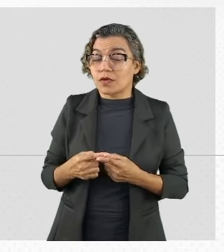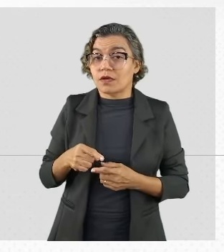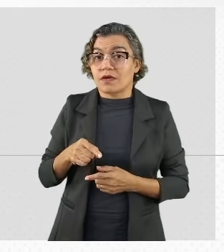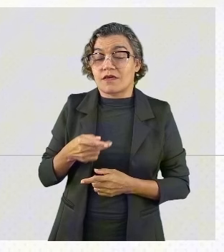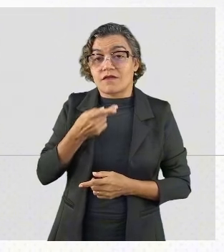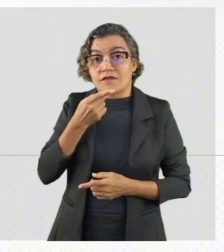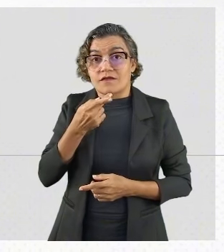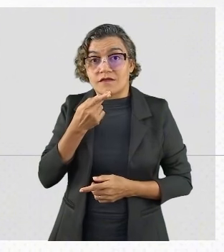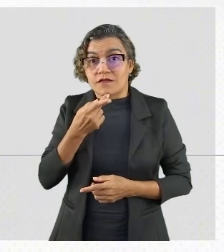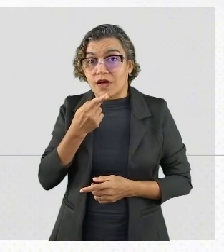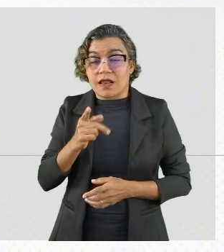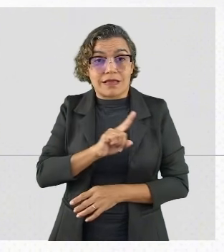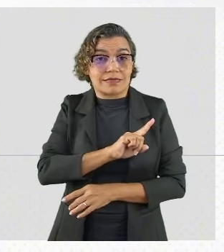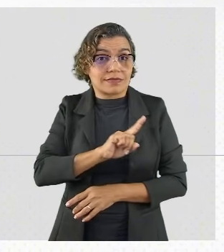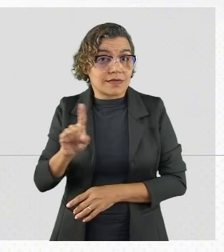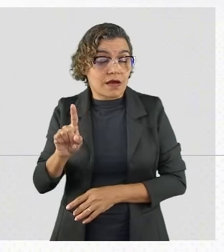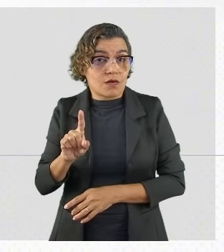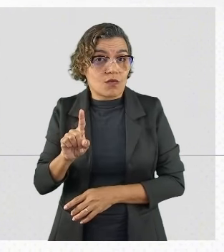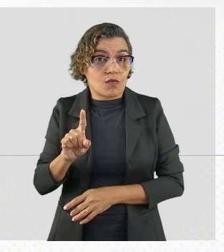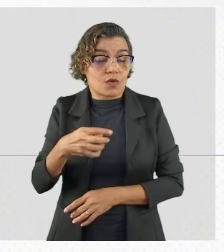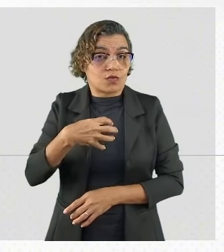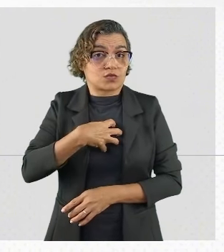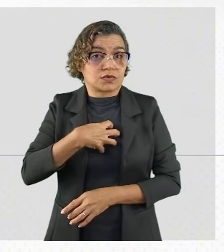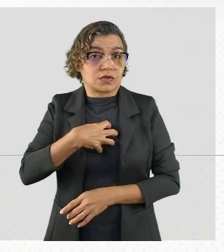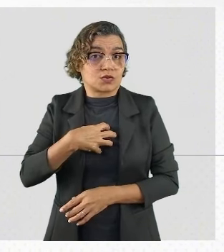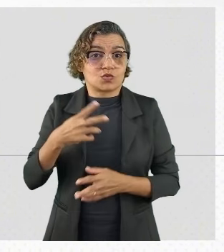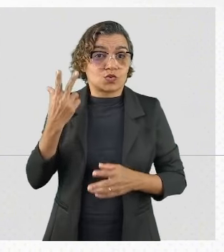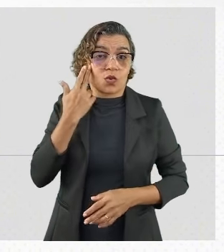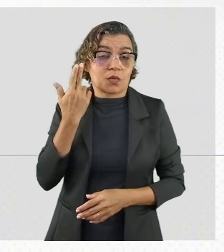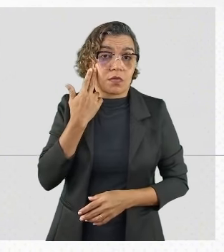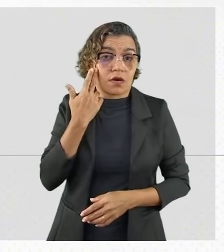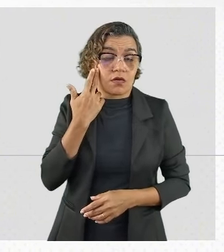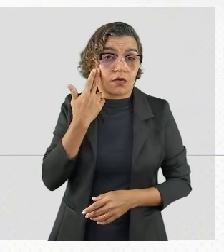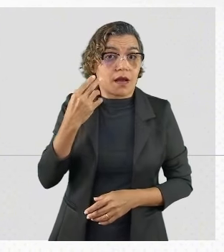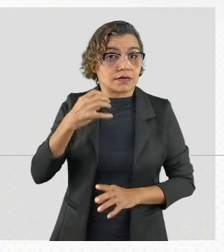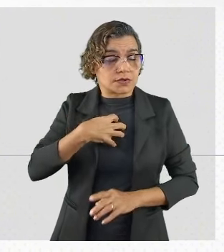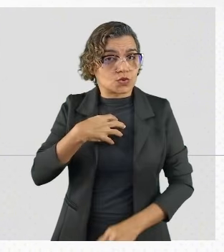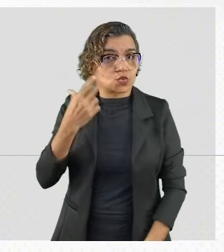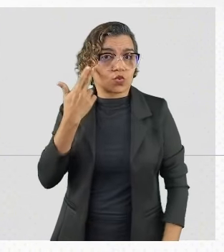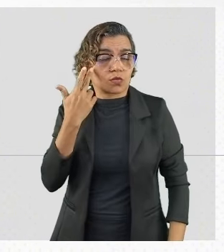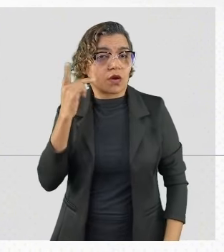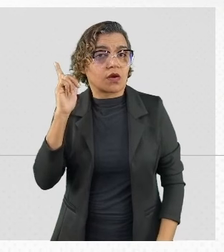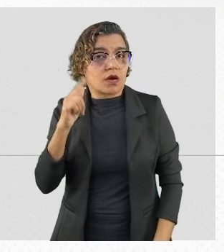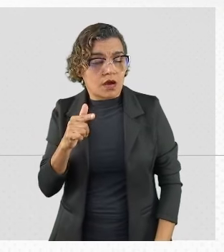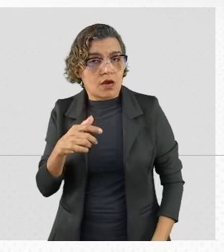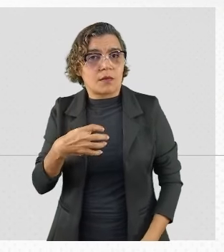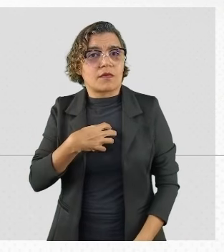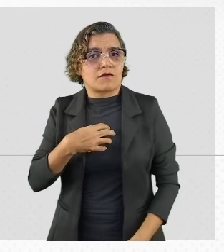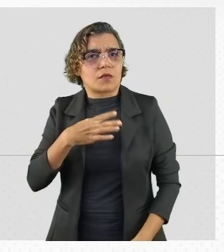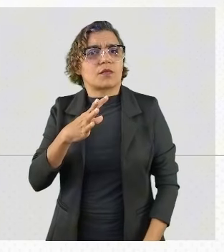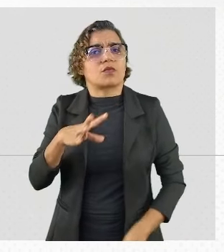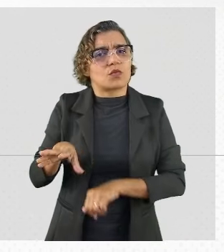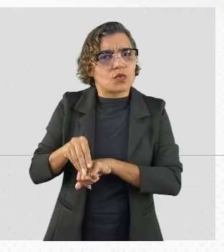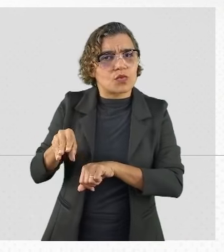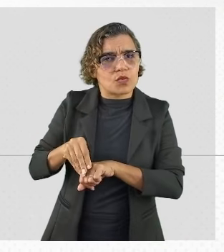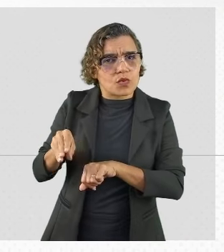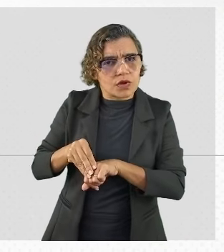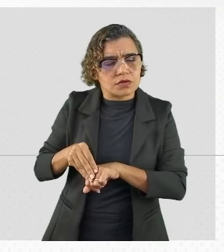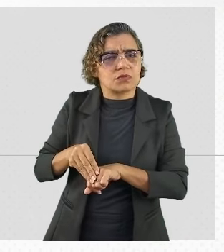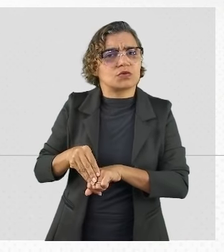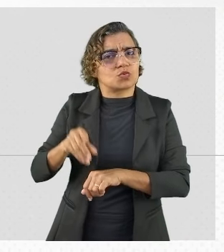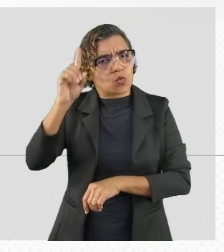ao senso comum. E o senso comum, ele é uma forma de conhecimento. É aquele conhecimento que a gente adquire no dia a